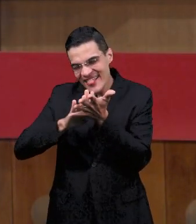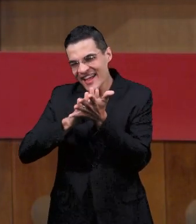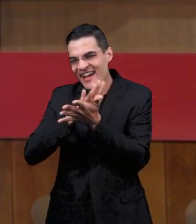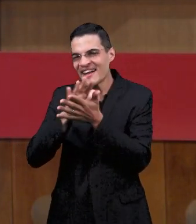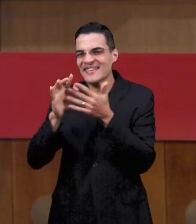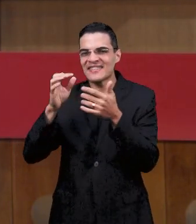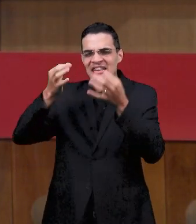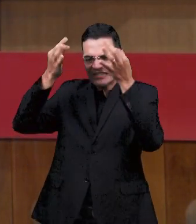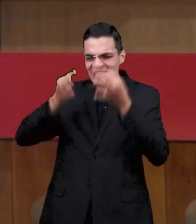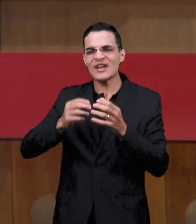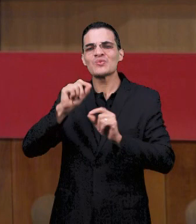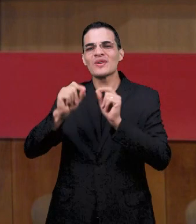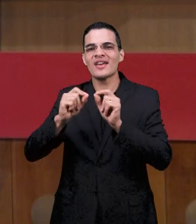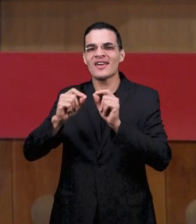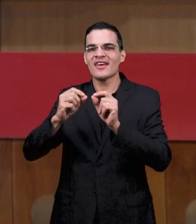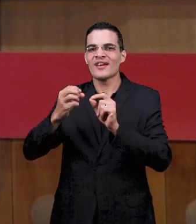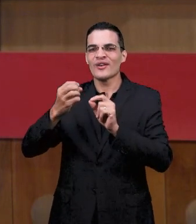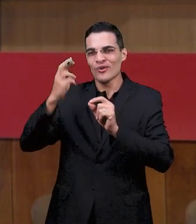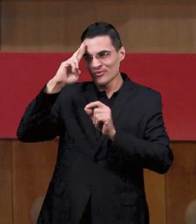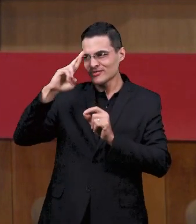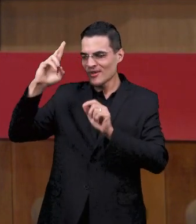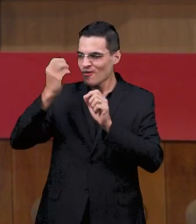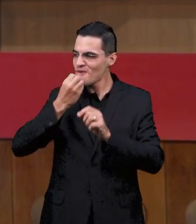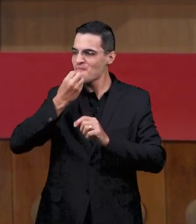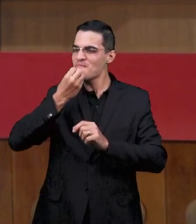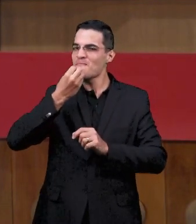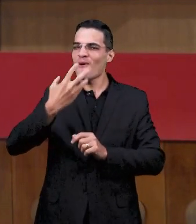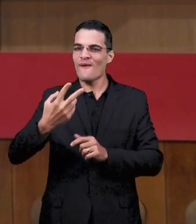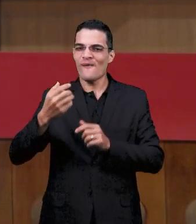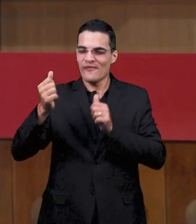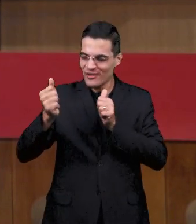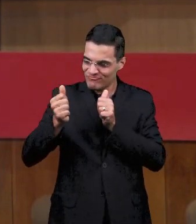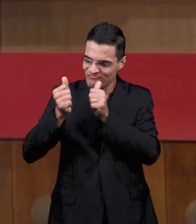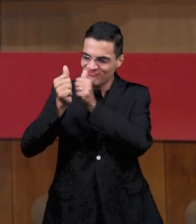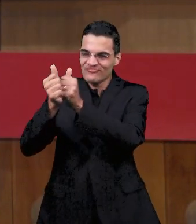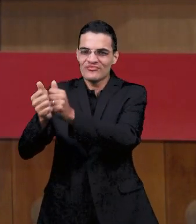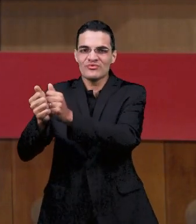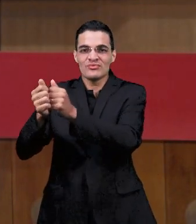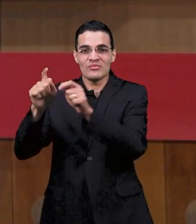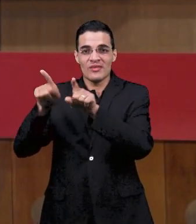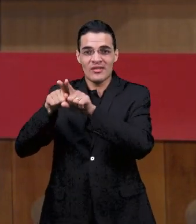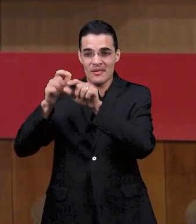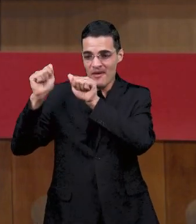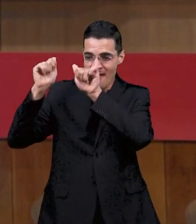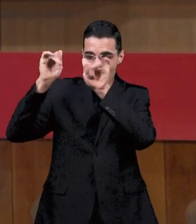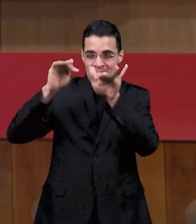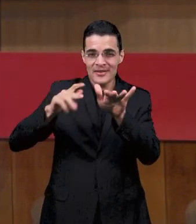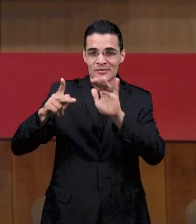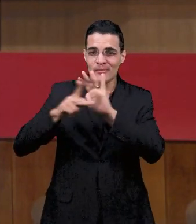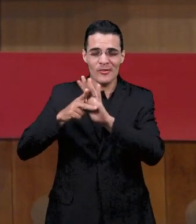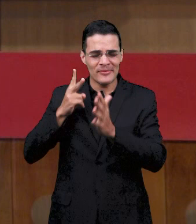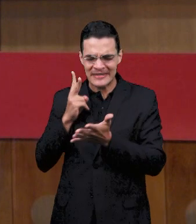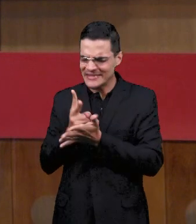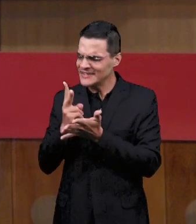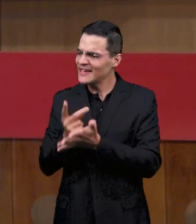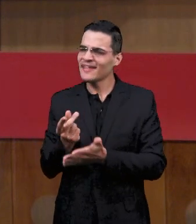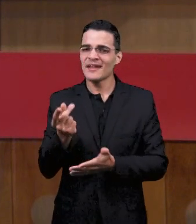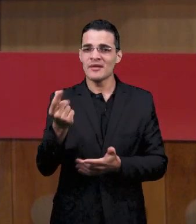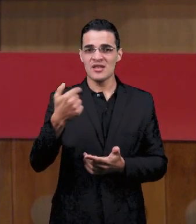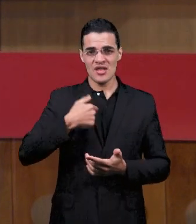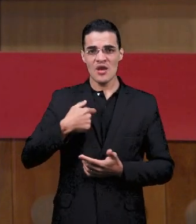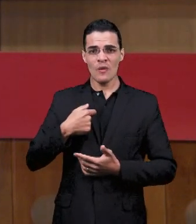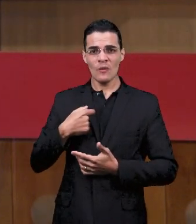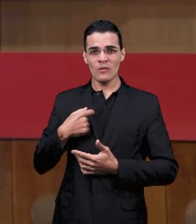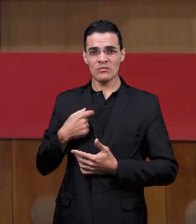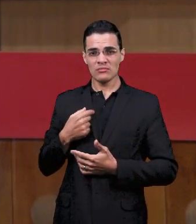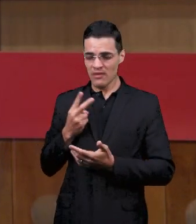misericórdia do Senhor me seguirão todos os dias da minha vida, e habitarei para sempre na casa do Senhor. Nós